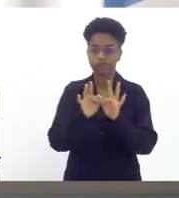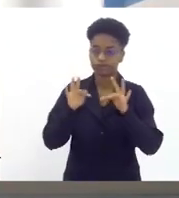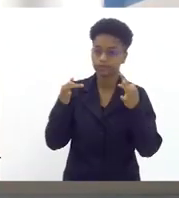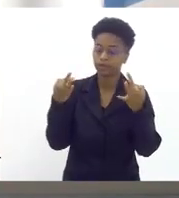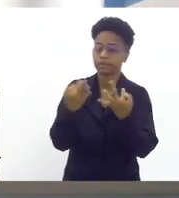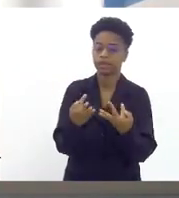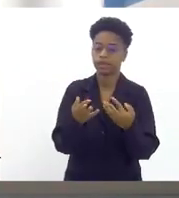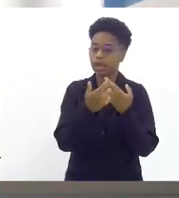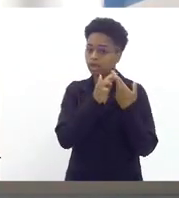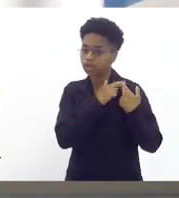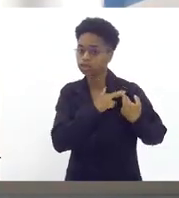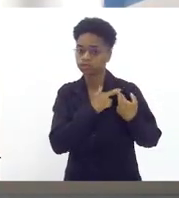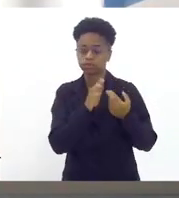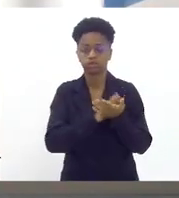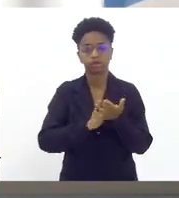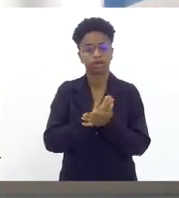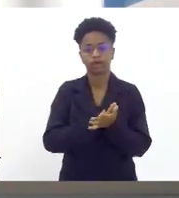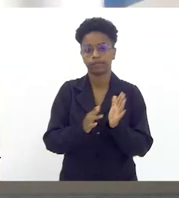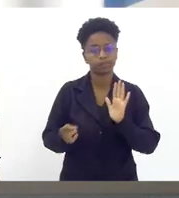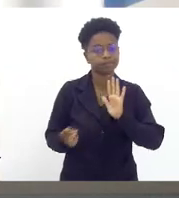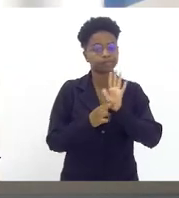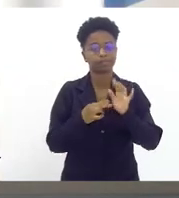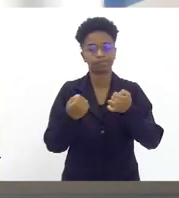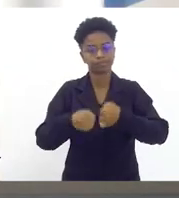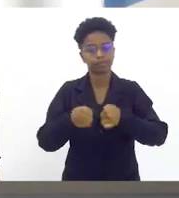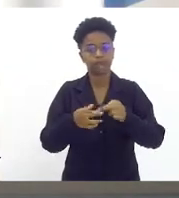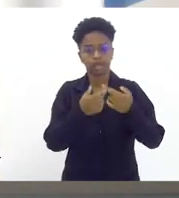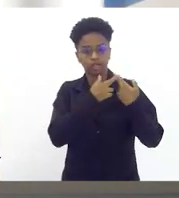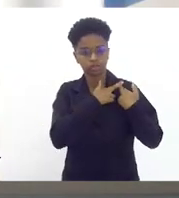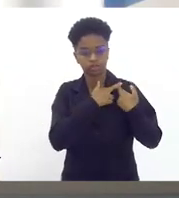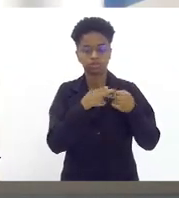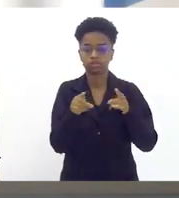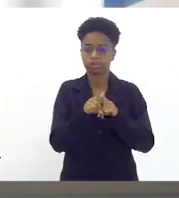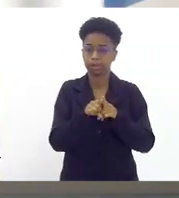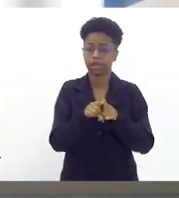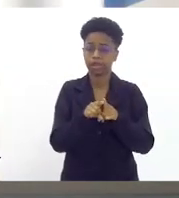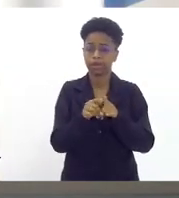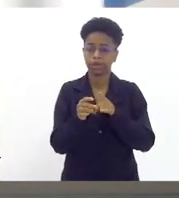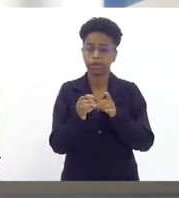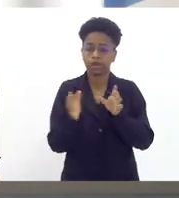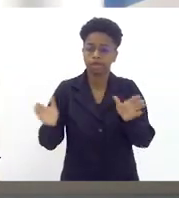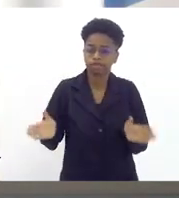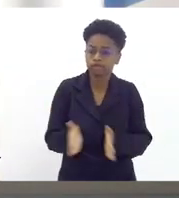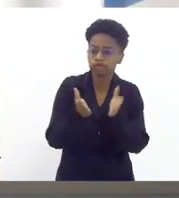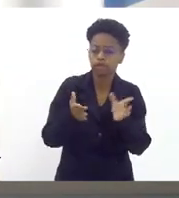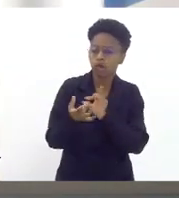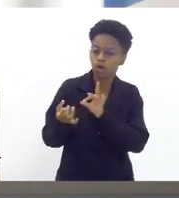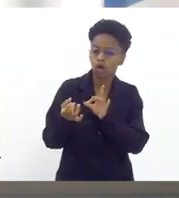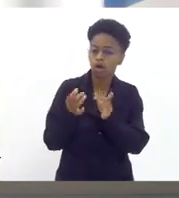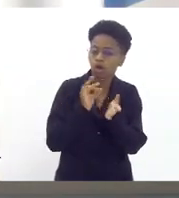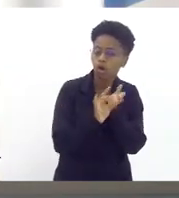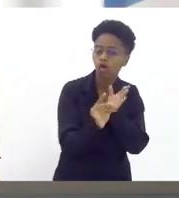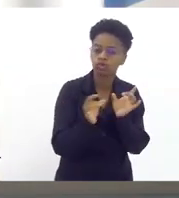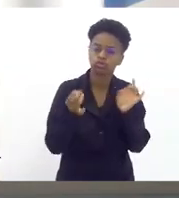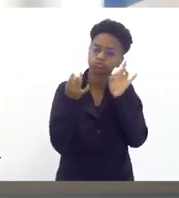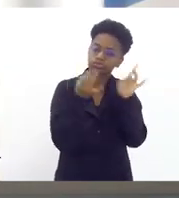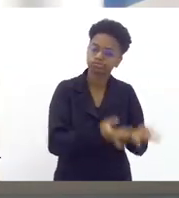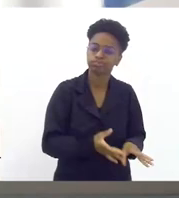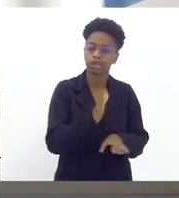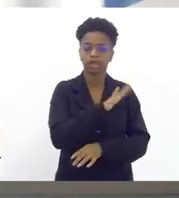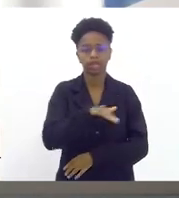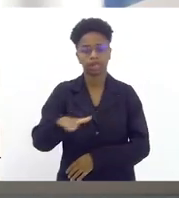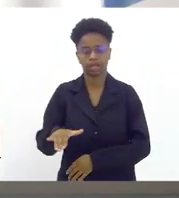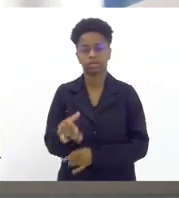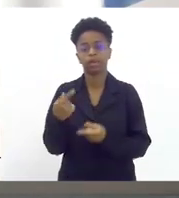esses responsáveis legais para assumirem suas responsabilidades, convocando o ódio, a marginalização, a vulnerabilização de crianças